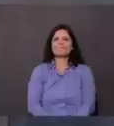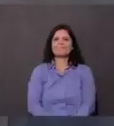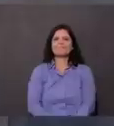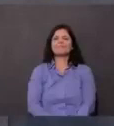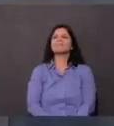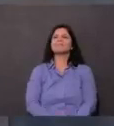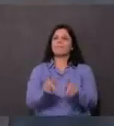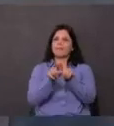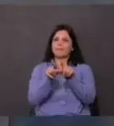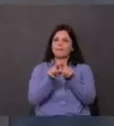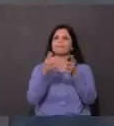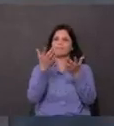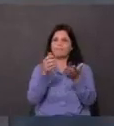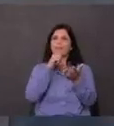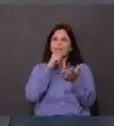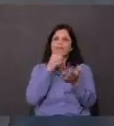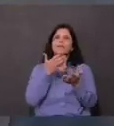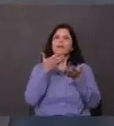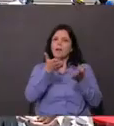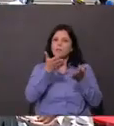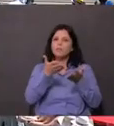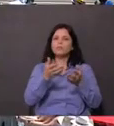Caro irmão no serviço episcopal